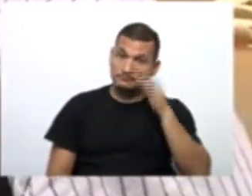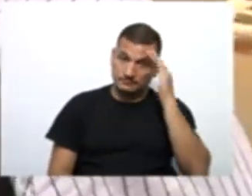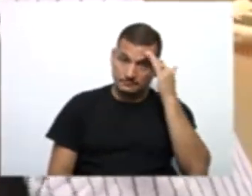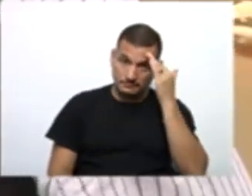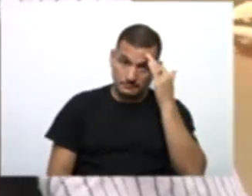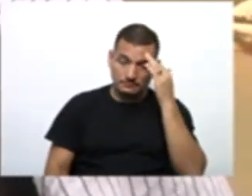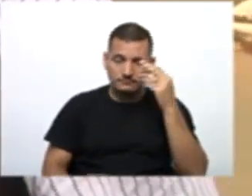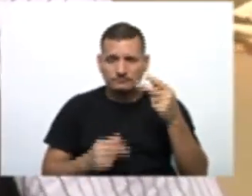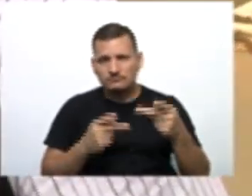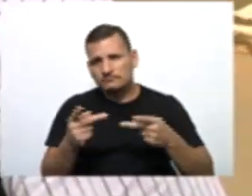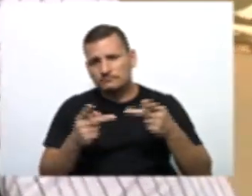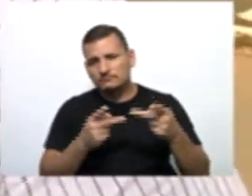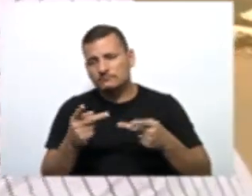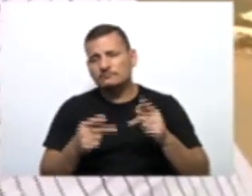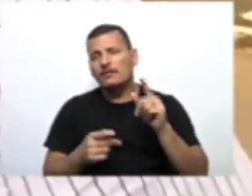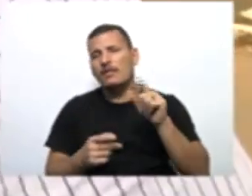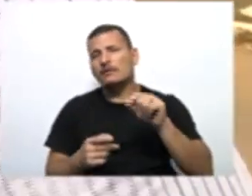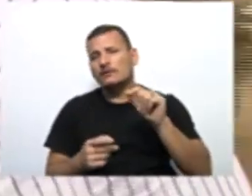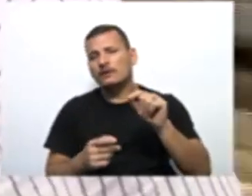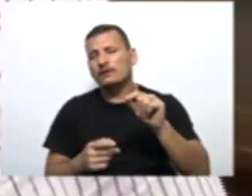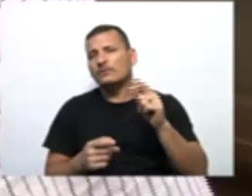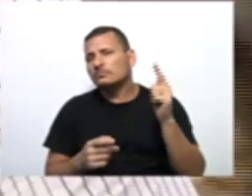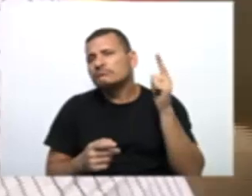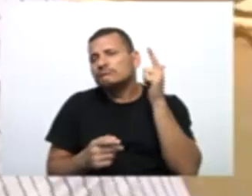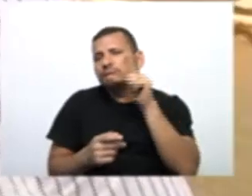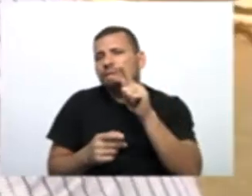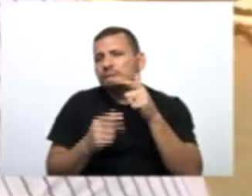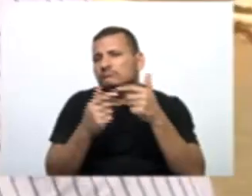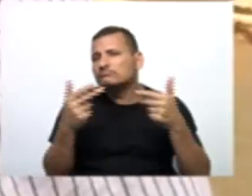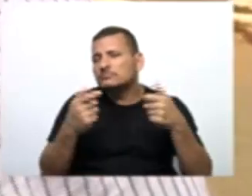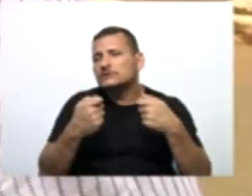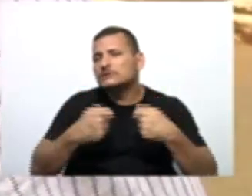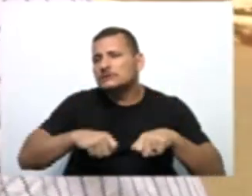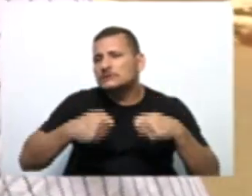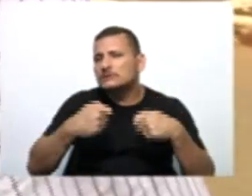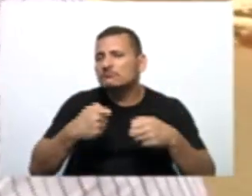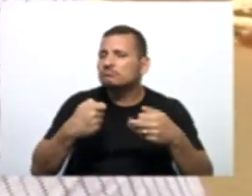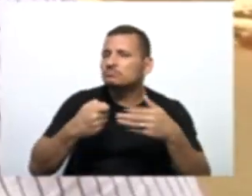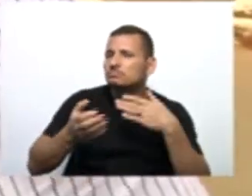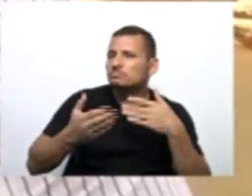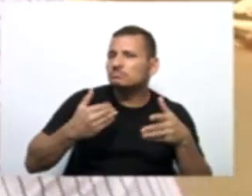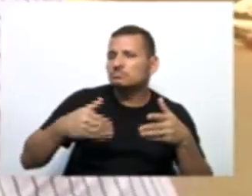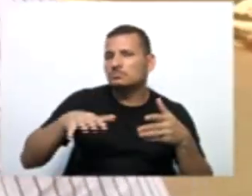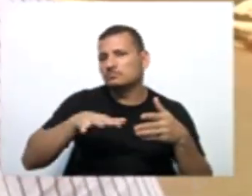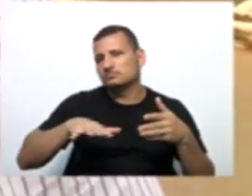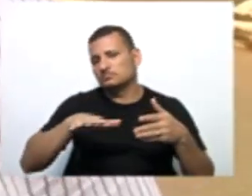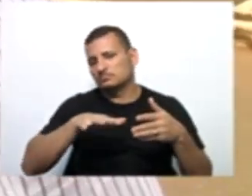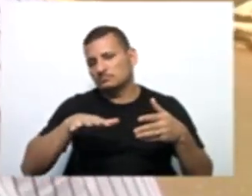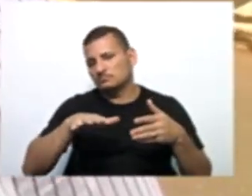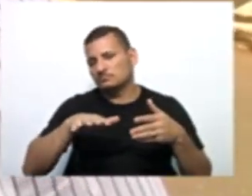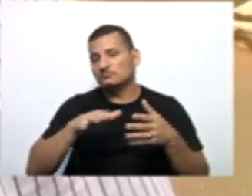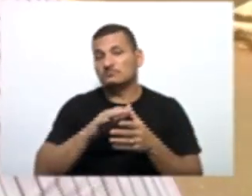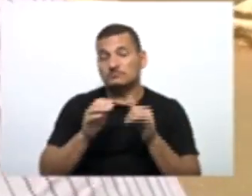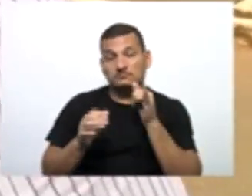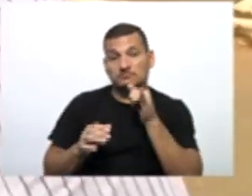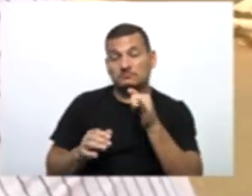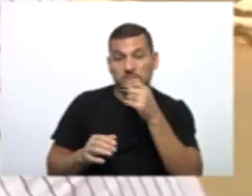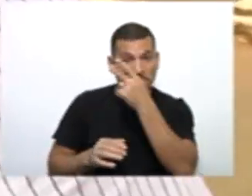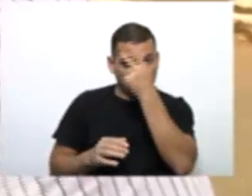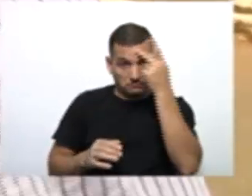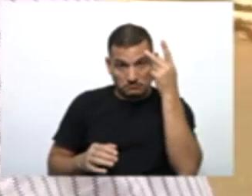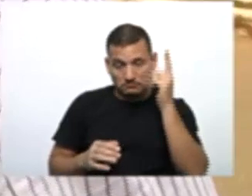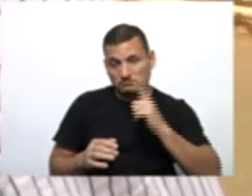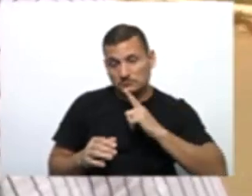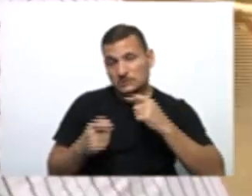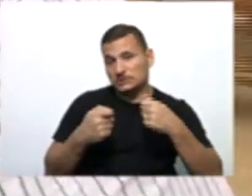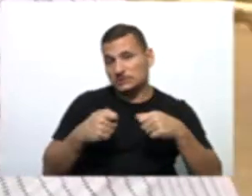cotidiano, projeto é a realização de uma necessidade para qualquer área. Para a pessoa é uma necessidade. Se a pessoa tem uma necessidade, uma área